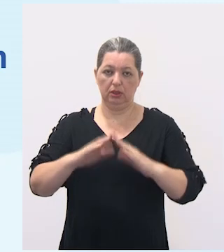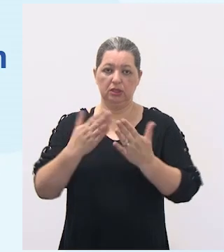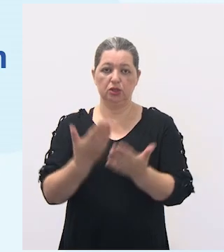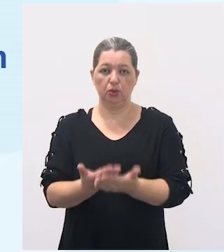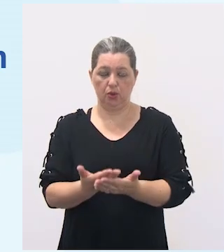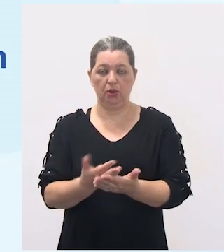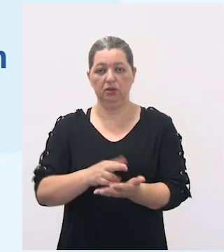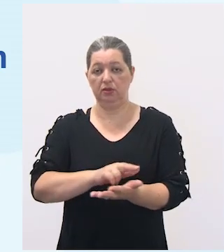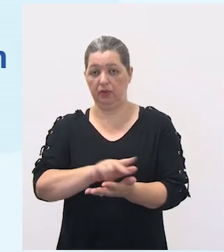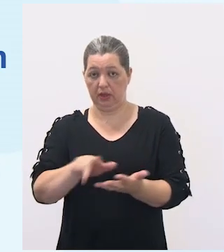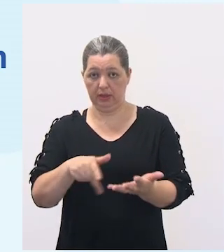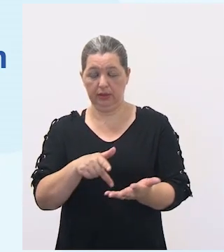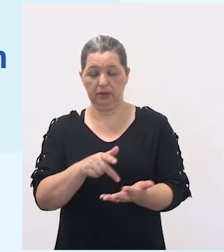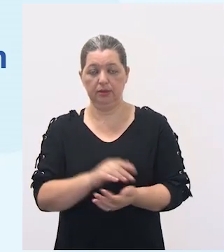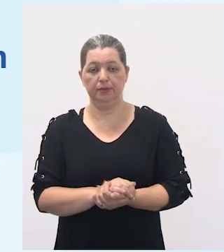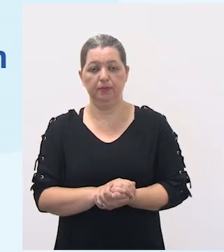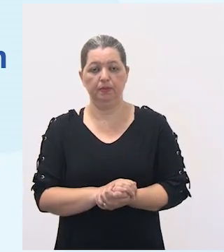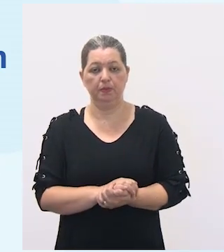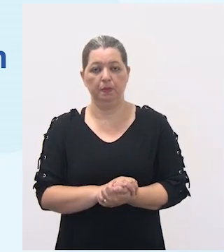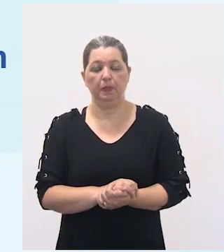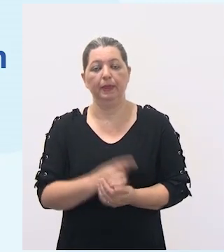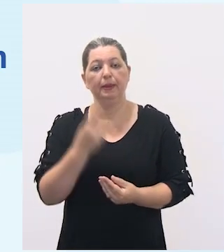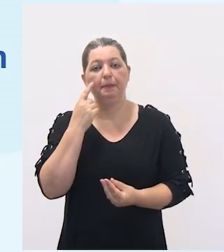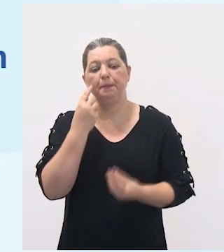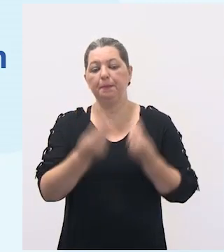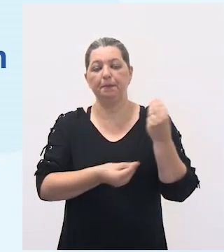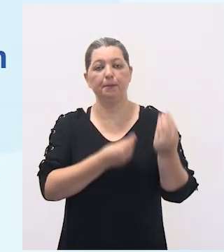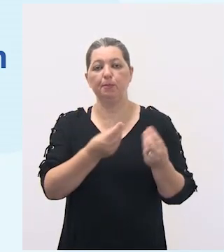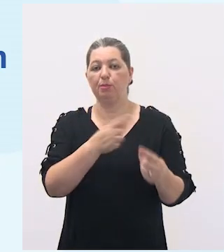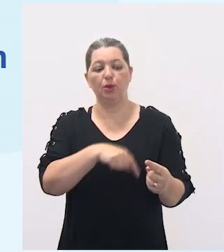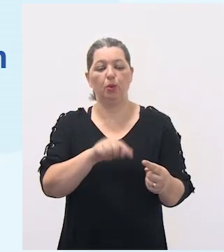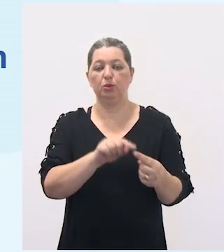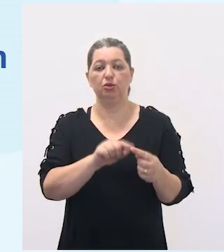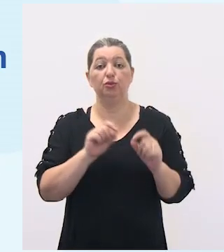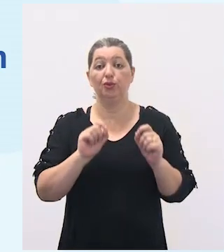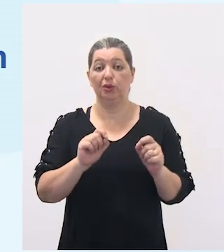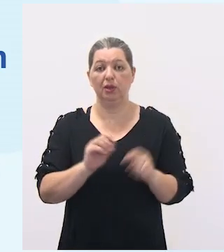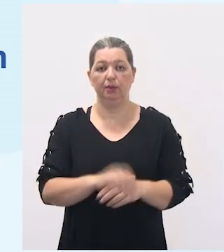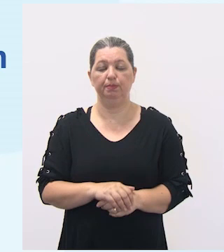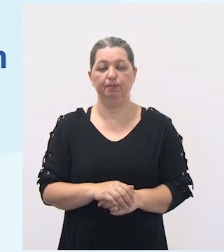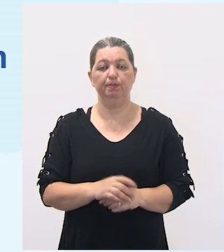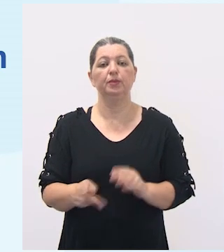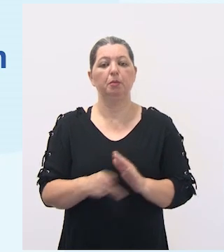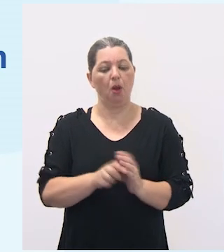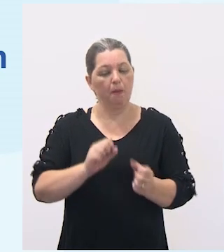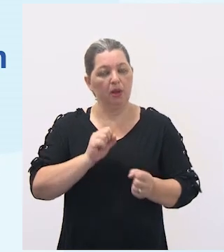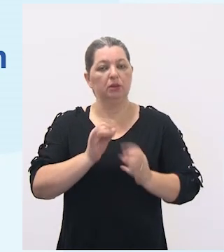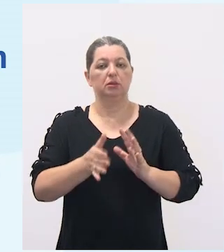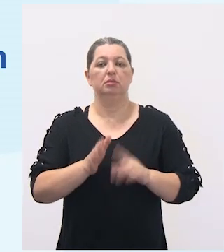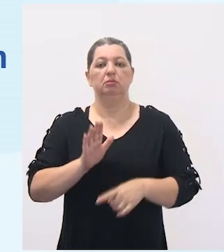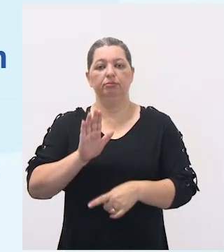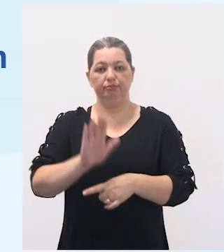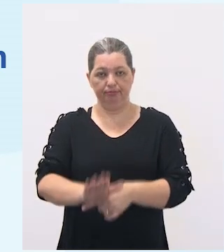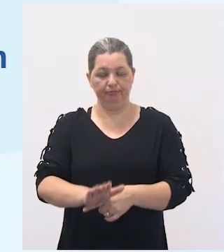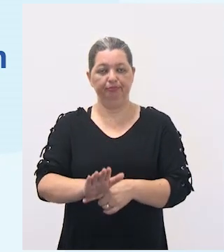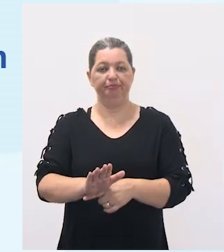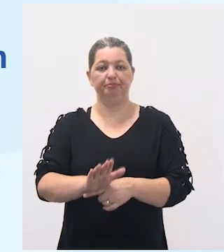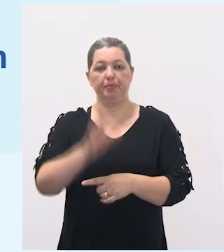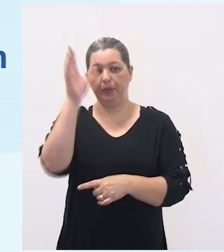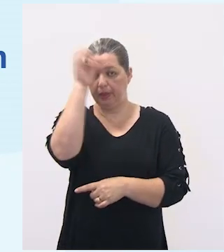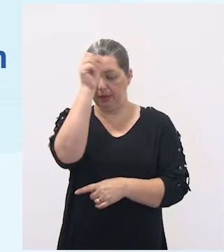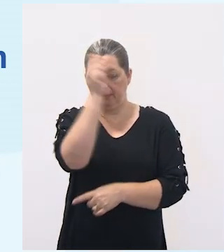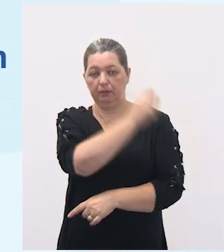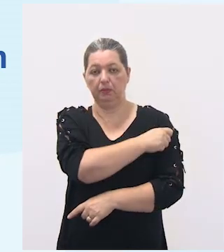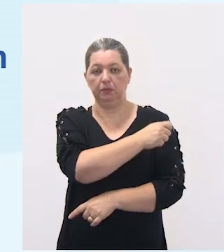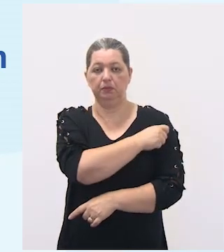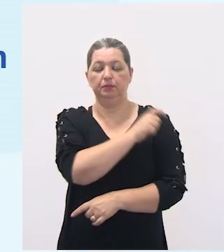escolas, olhar para aonde? Olhar, então, ações que favoreçam as aprendizagens dos estudantes,